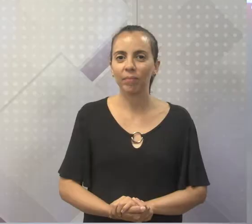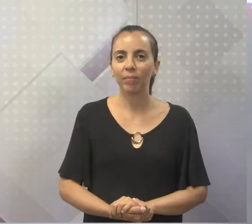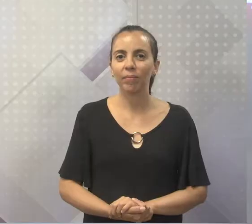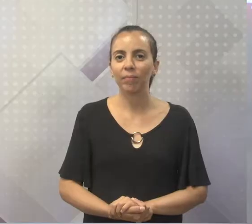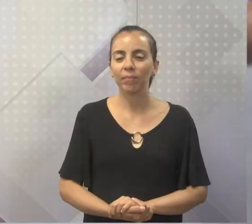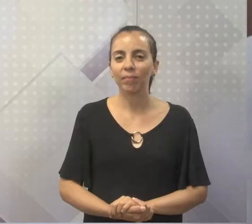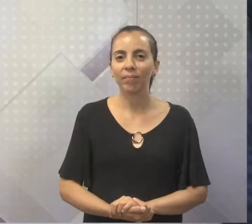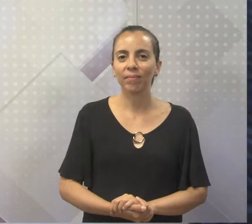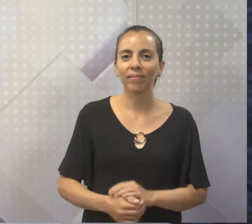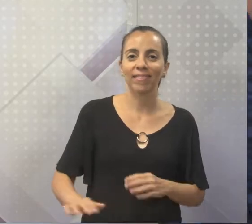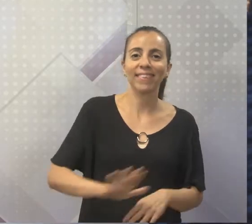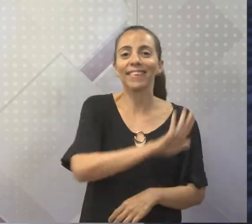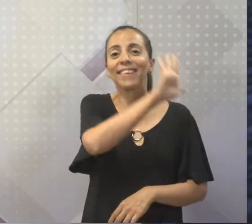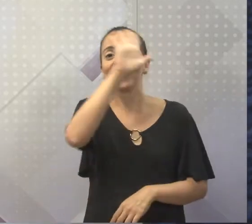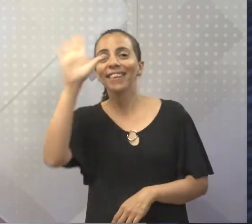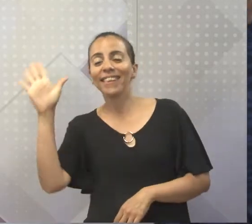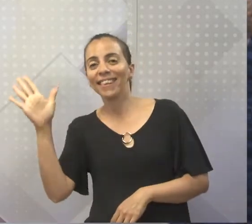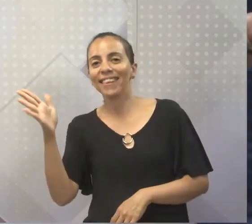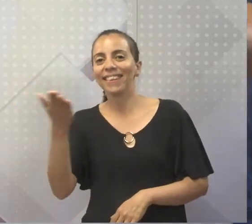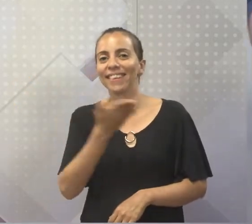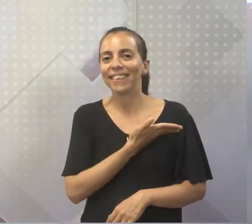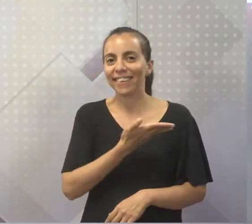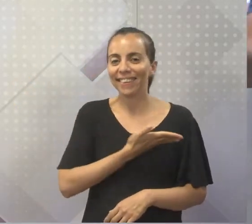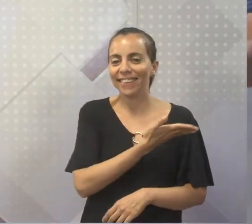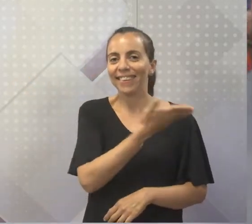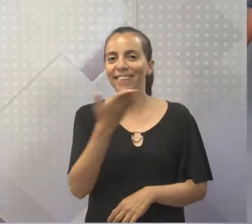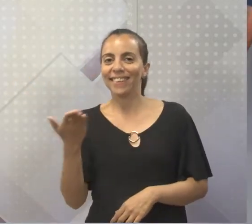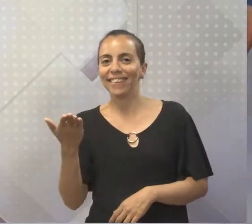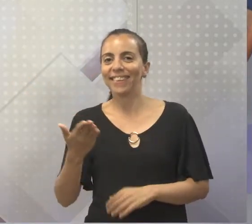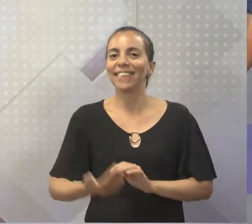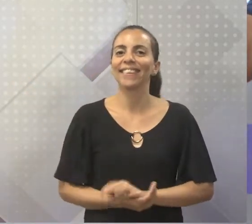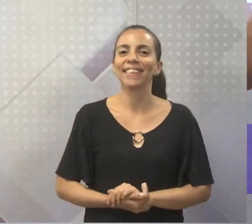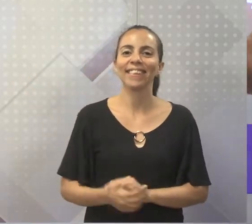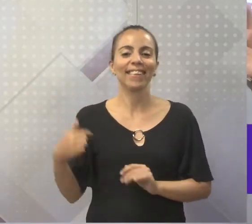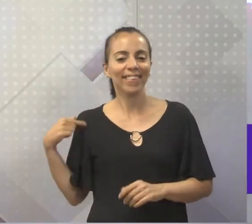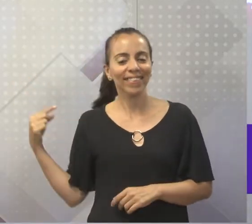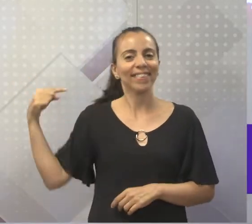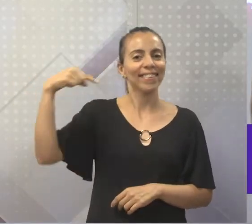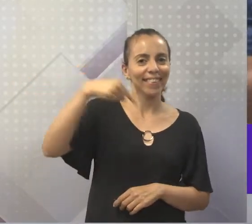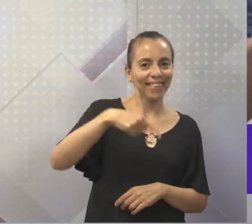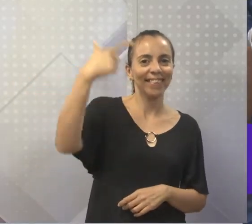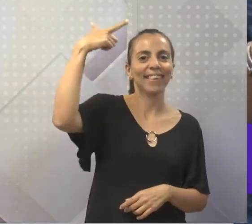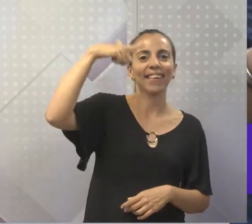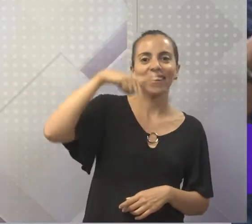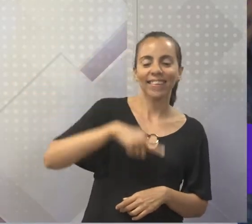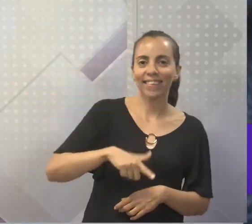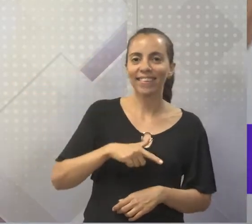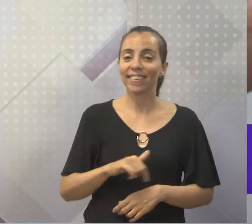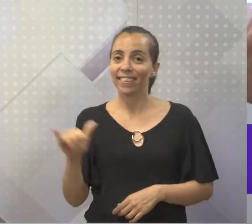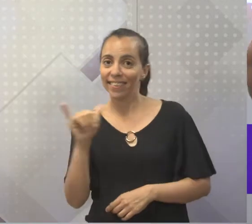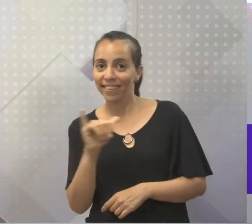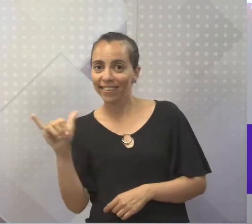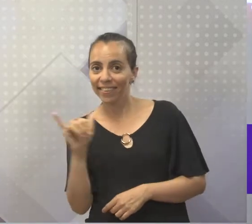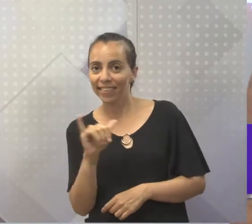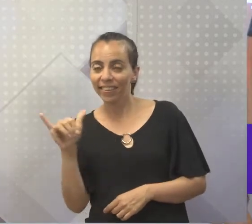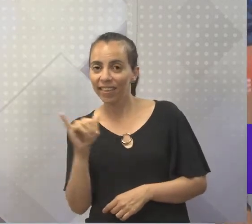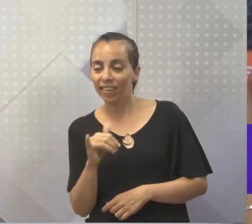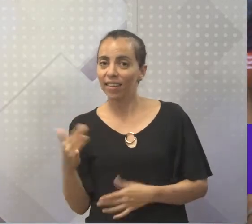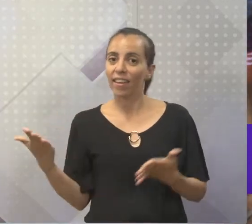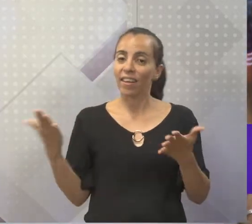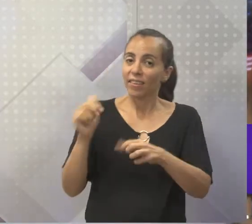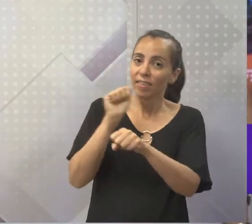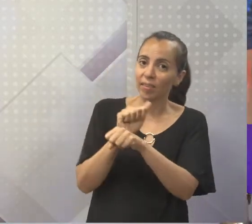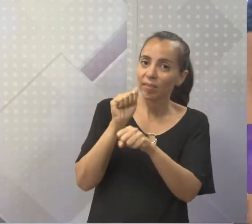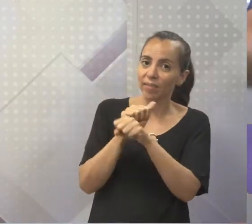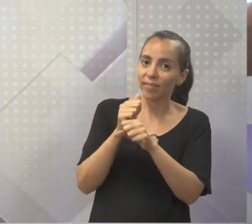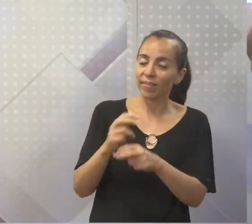o rogue do cheguei em ordem segura aí